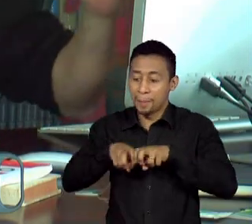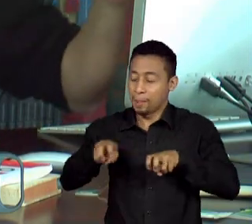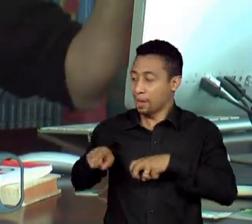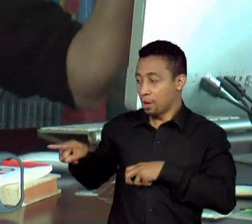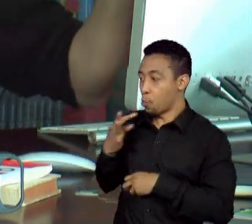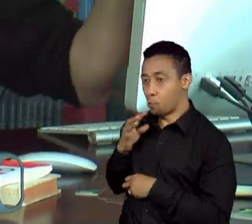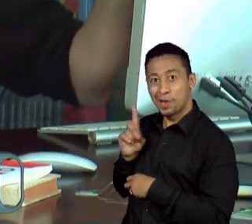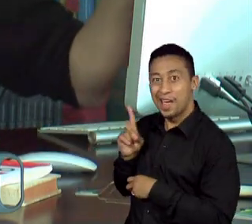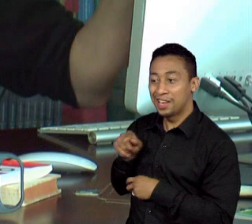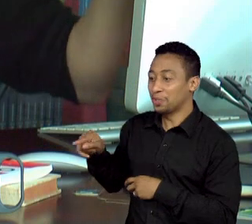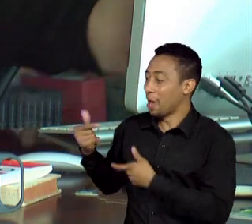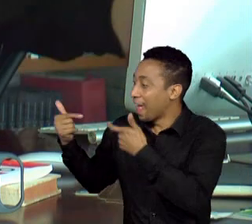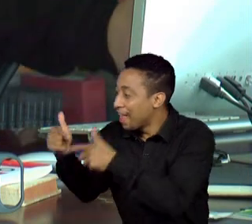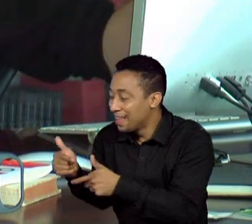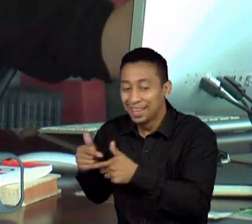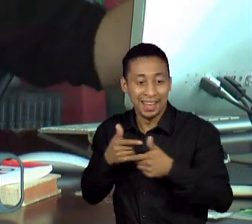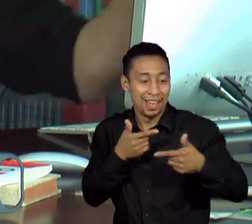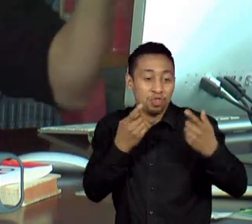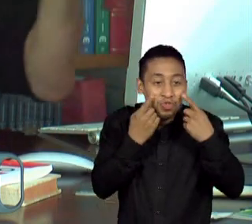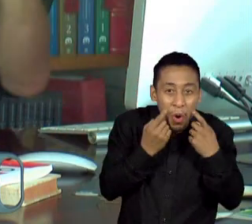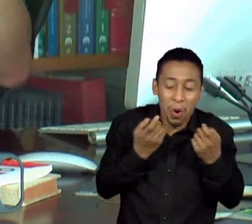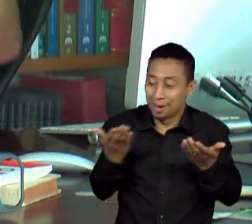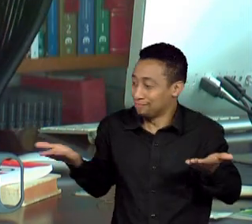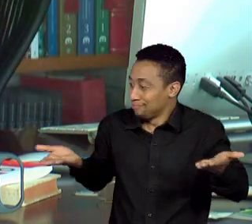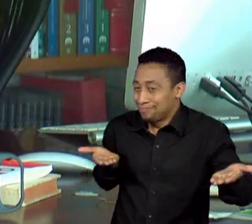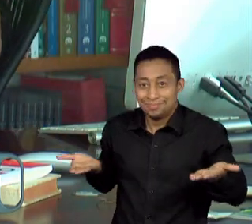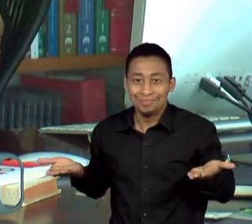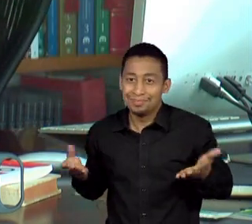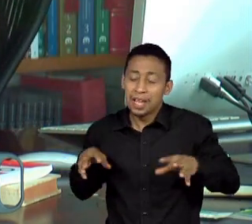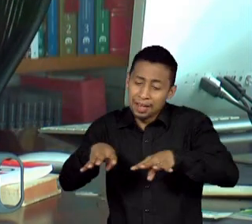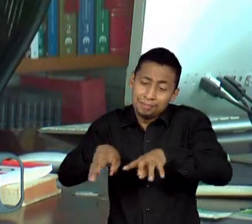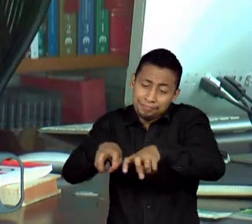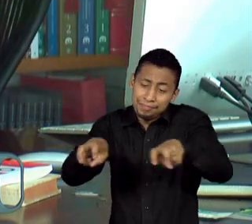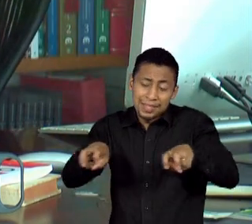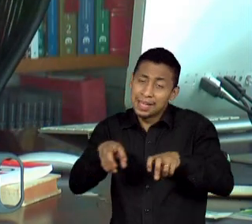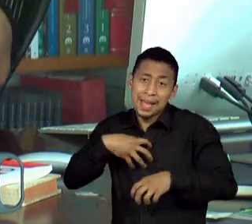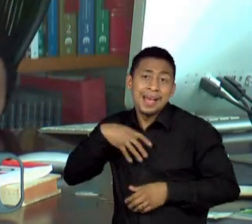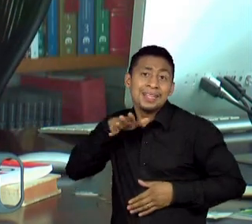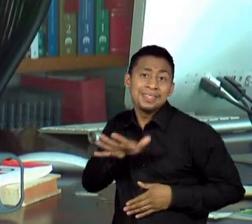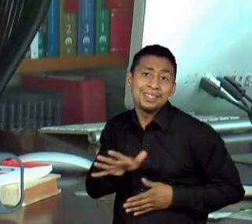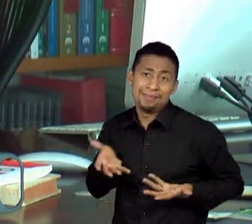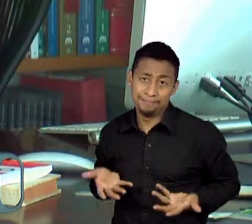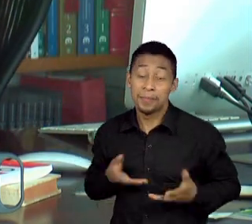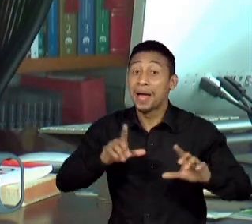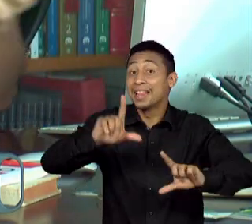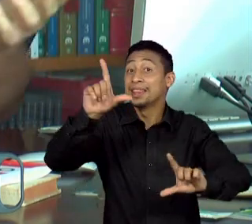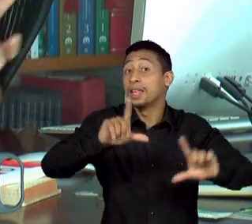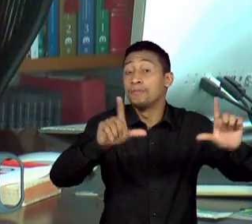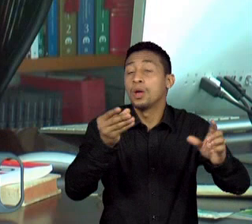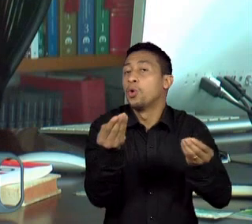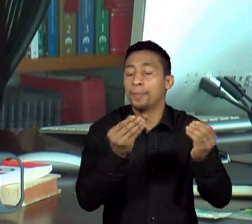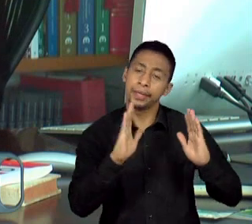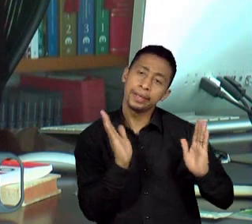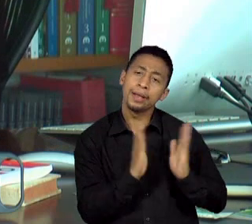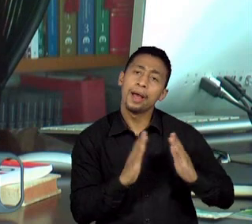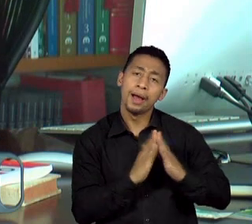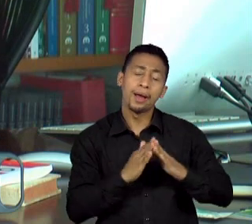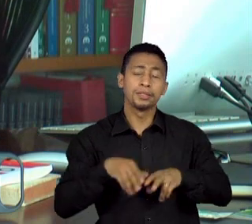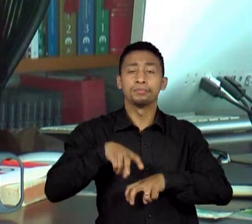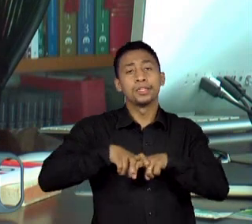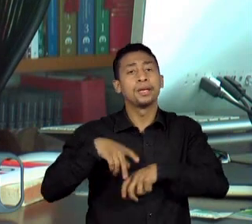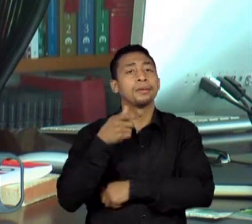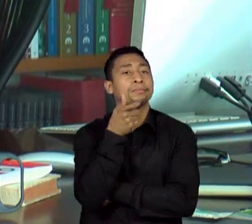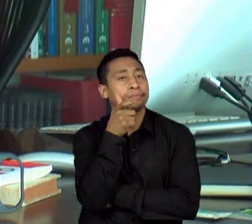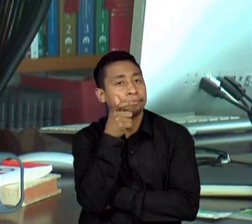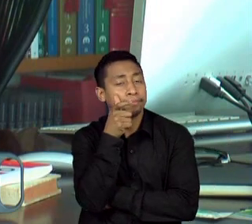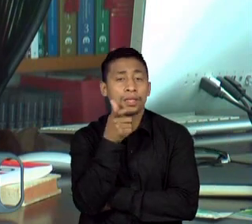não. Então isso é o cinema. A televisão eu estou em casa com uma tela e vendo. Agora o filme pode ser o mesmo